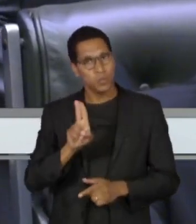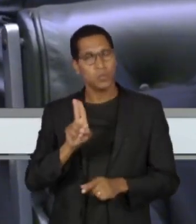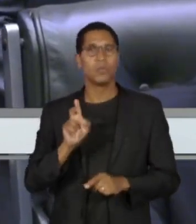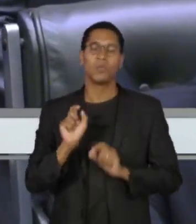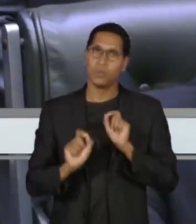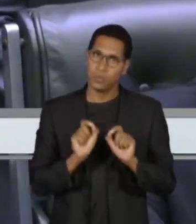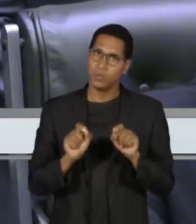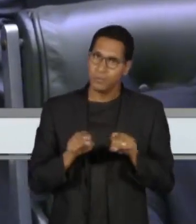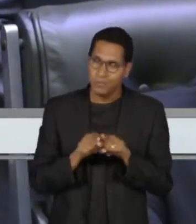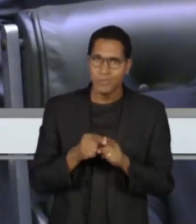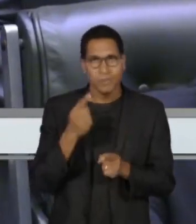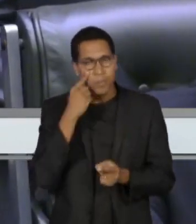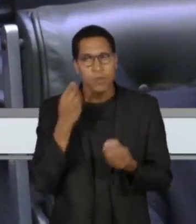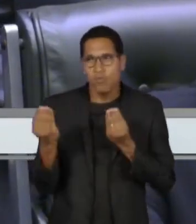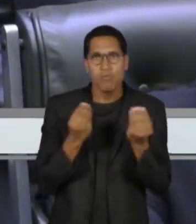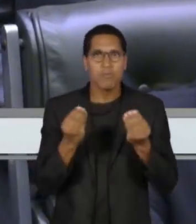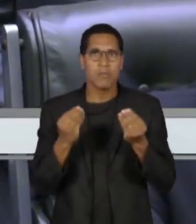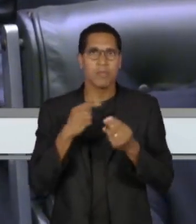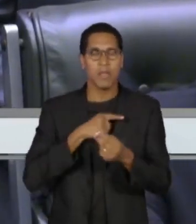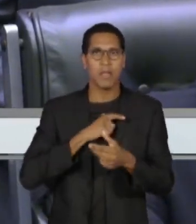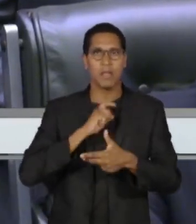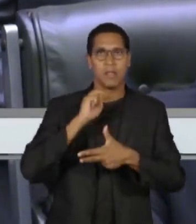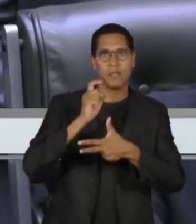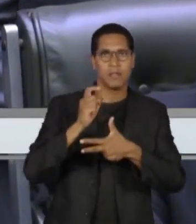distorciam a harmonia dos poderes.